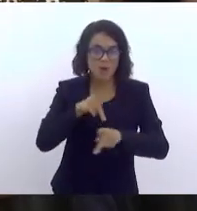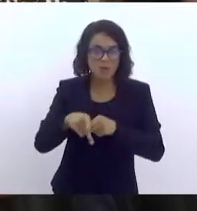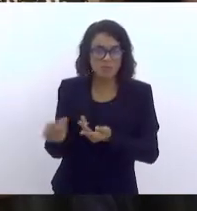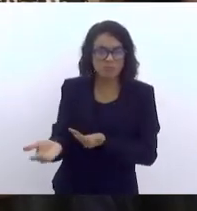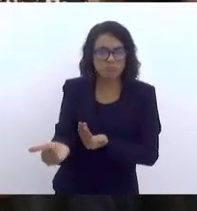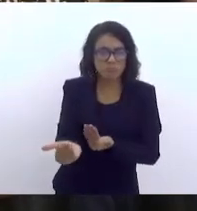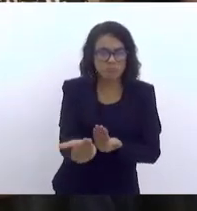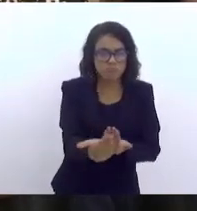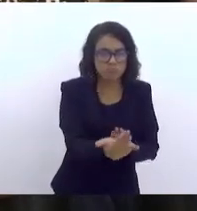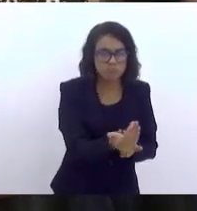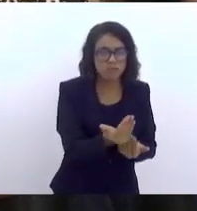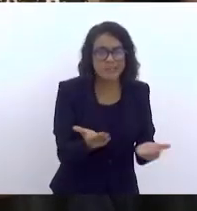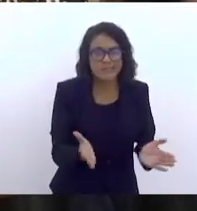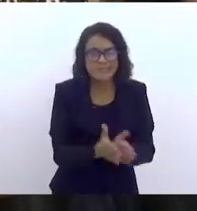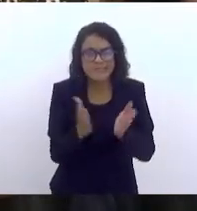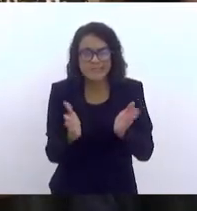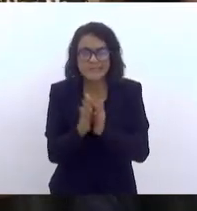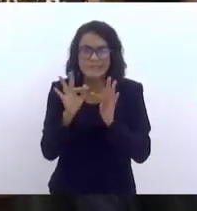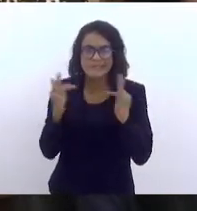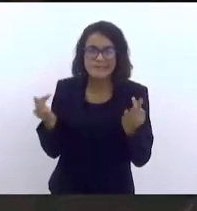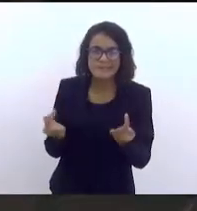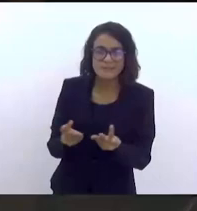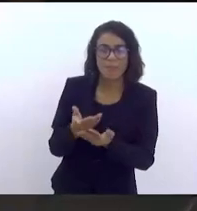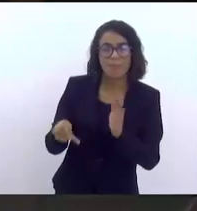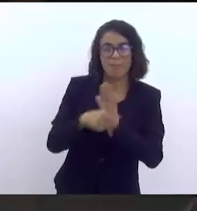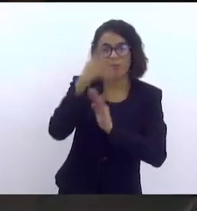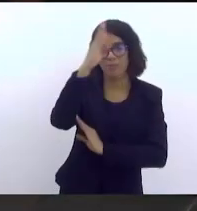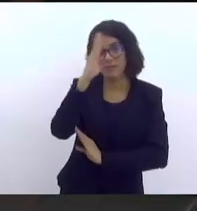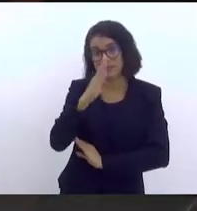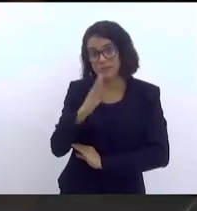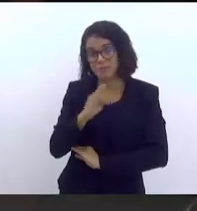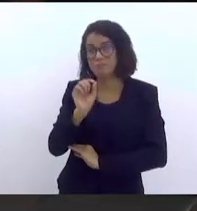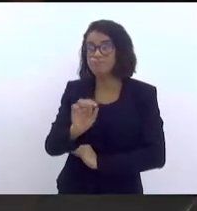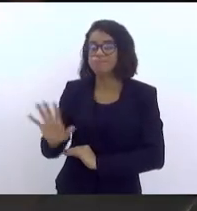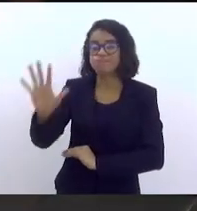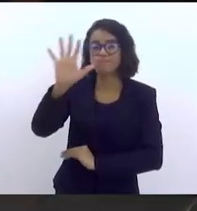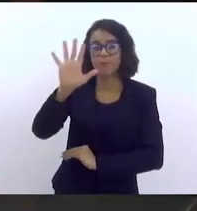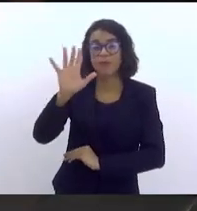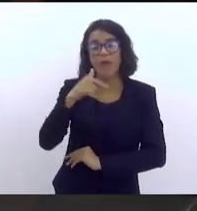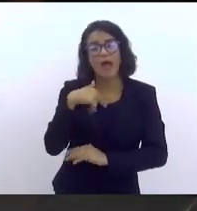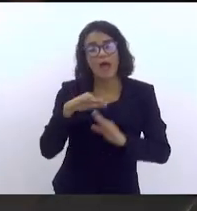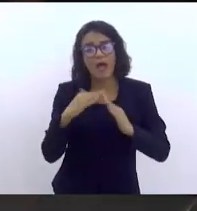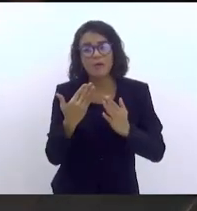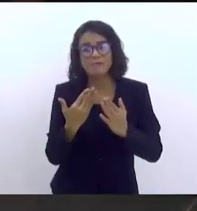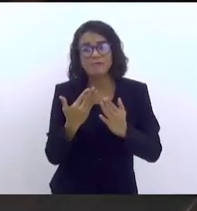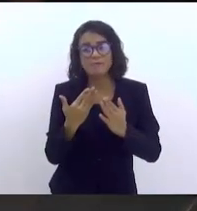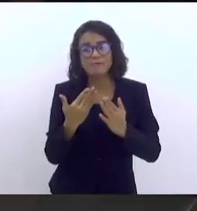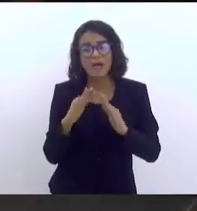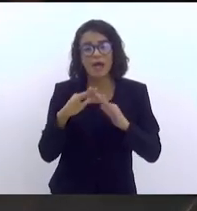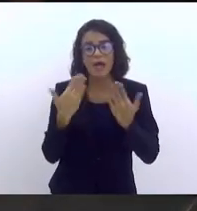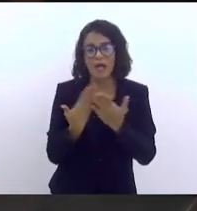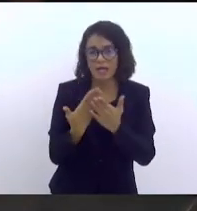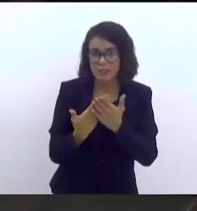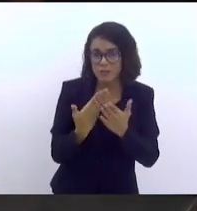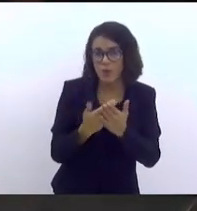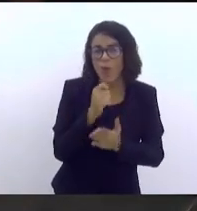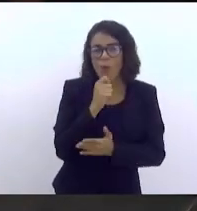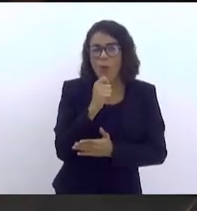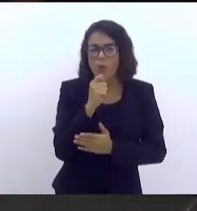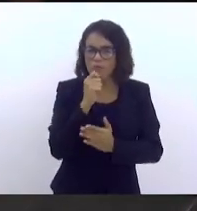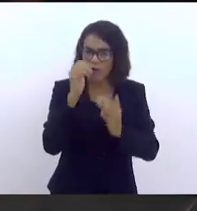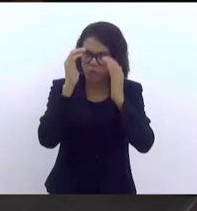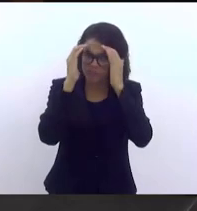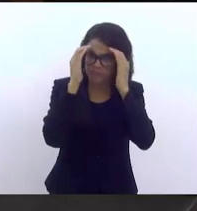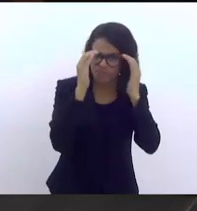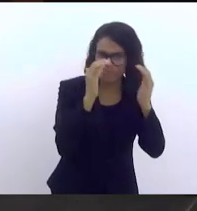né de baixa renda no Brasil a escola não tem a escola não tem como cumprir